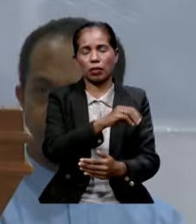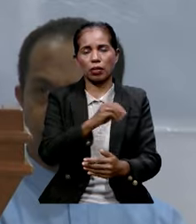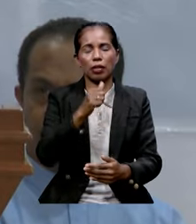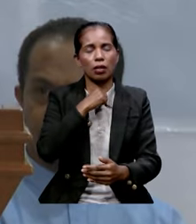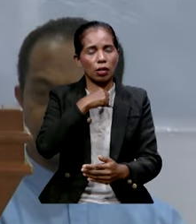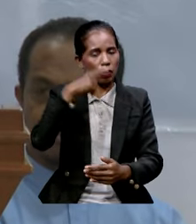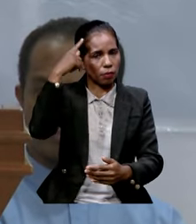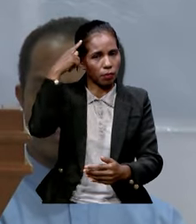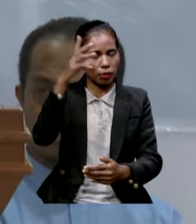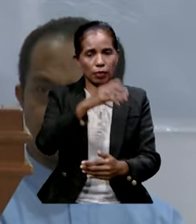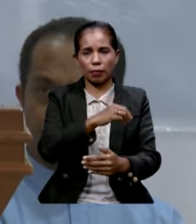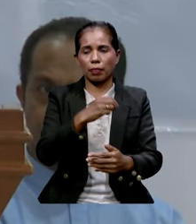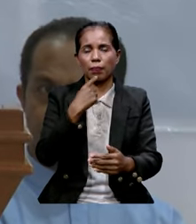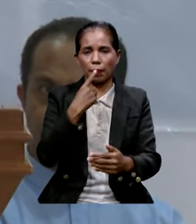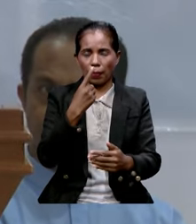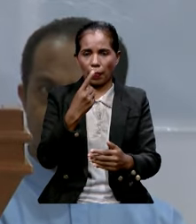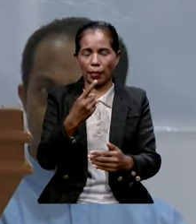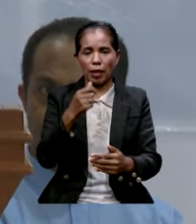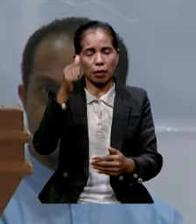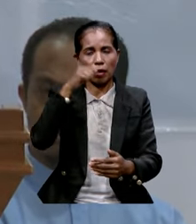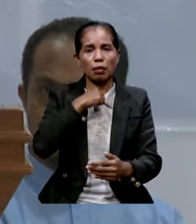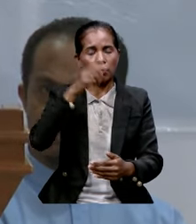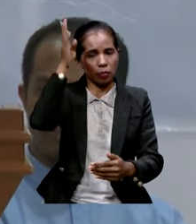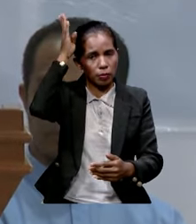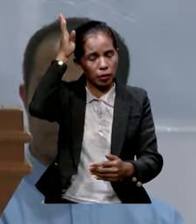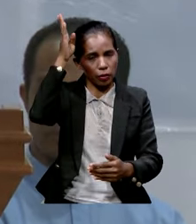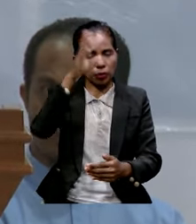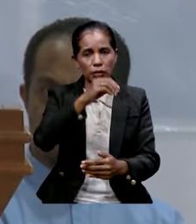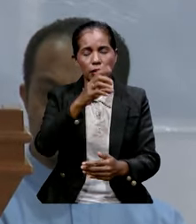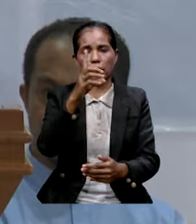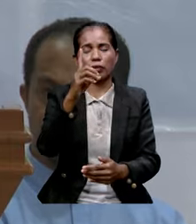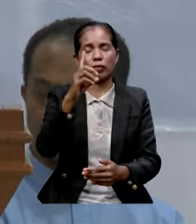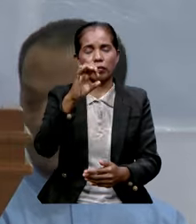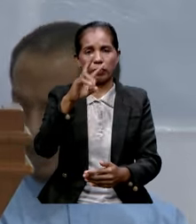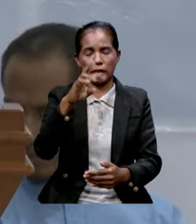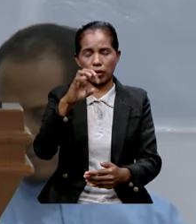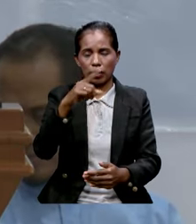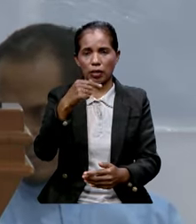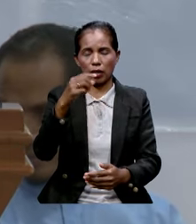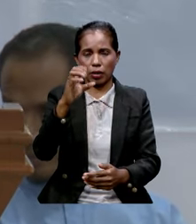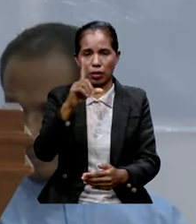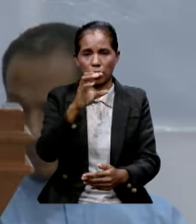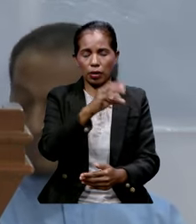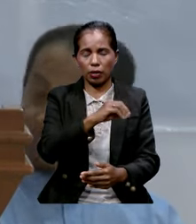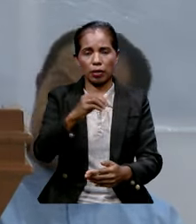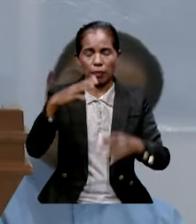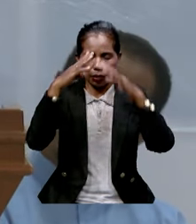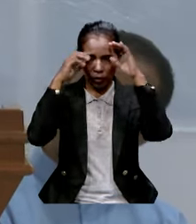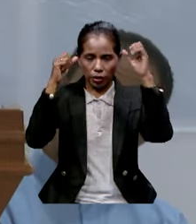Cardeal do Carmo da Silva, arcebispo metropolita de Dili, pró-presidente da SET,